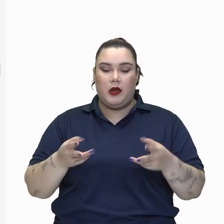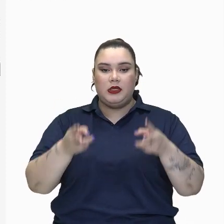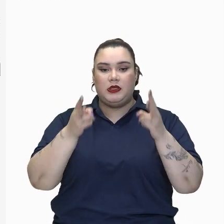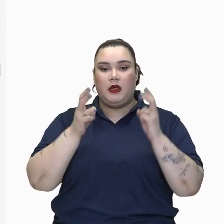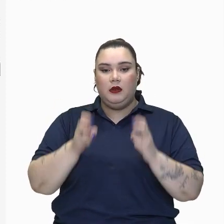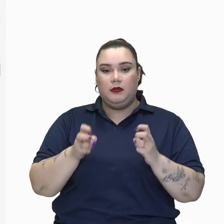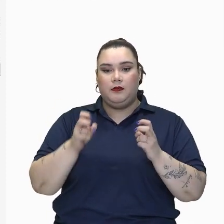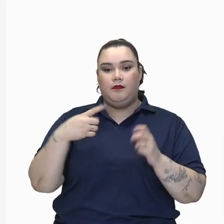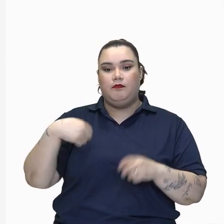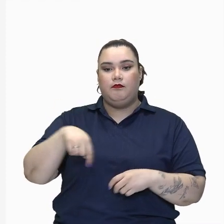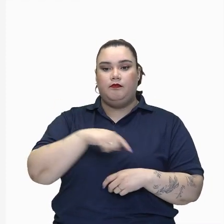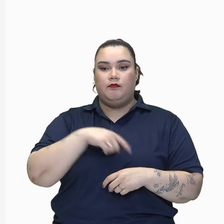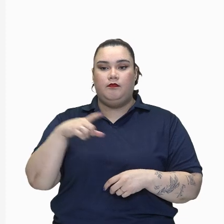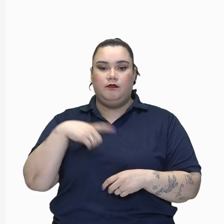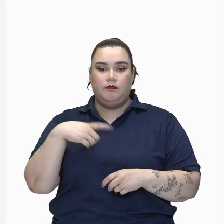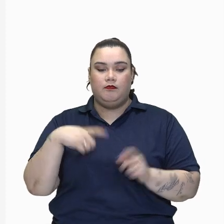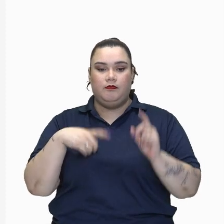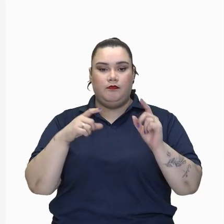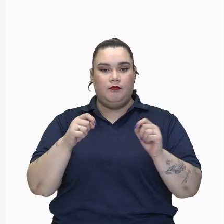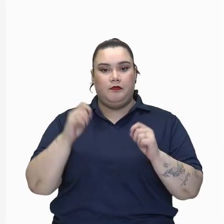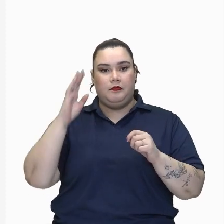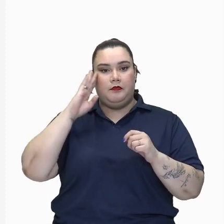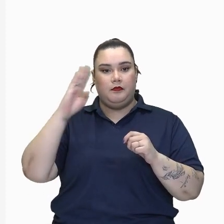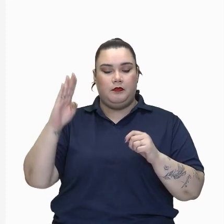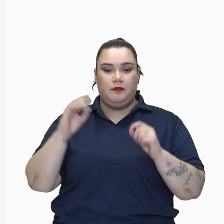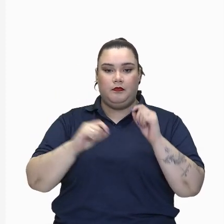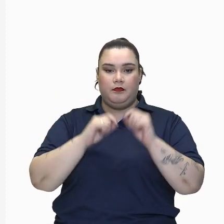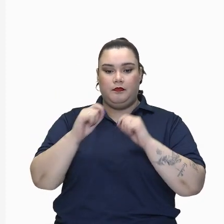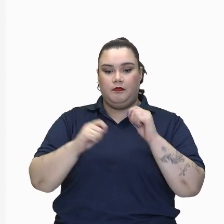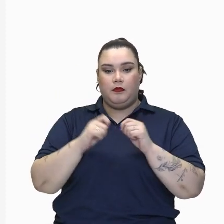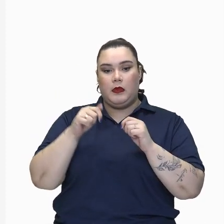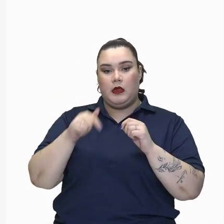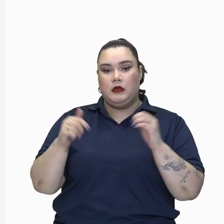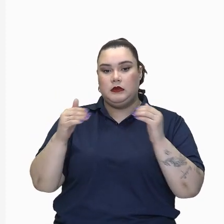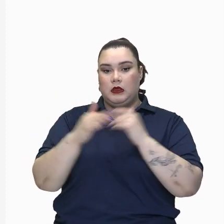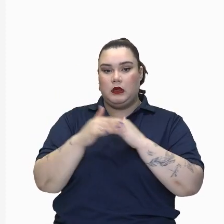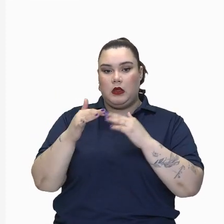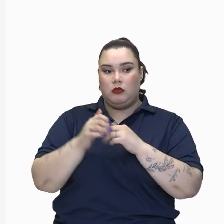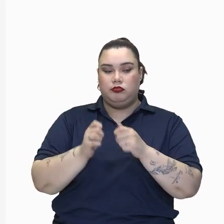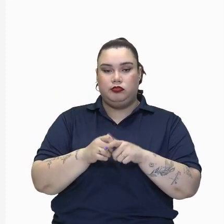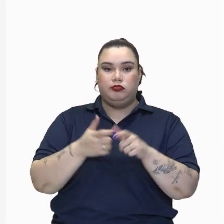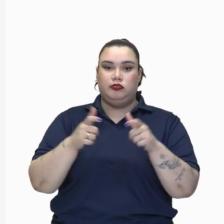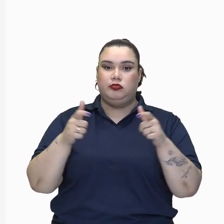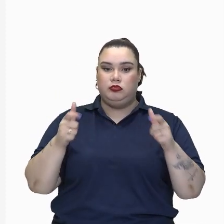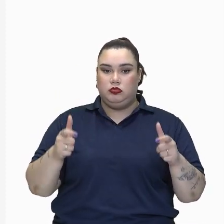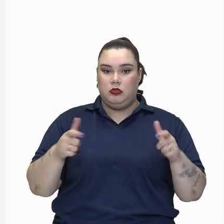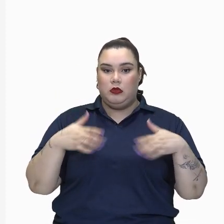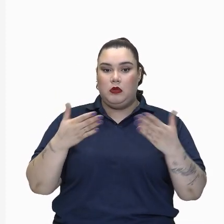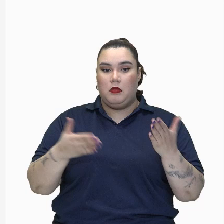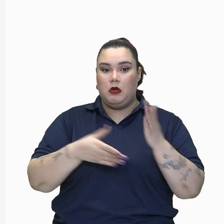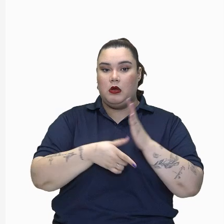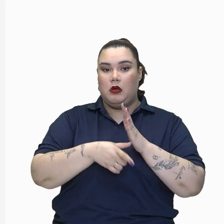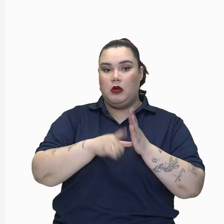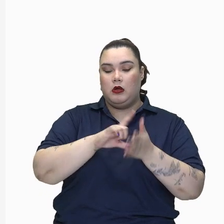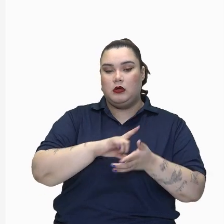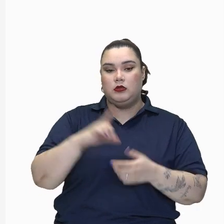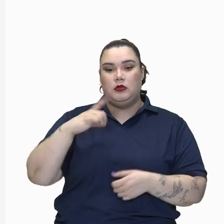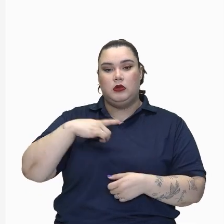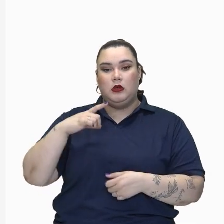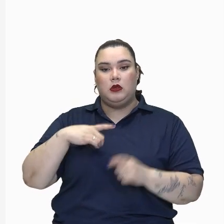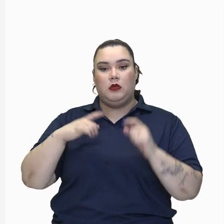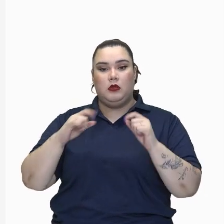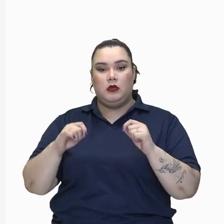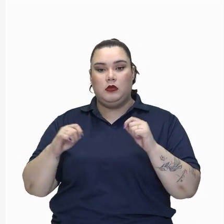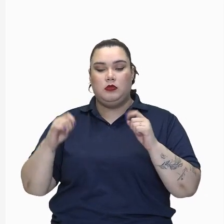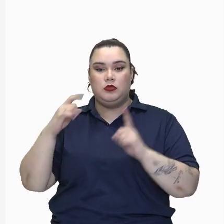nós vamos ter o predomínio da migração urbana. Antes disso, nós tínhamos o predomínio de